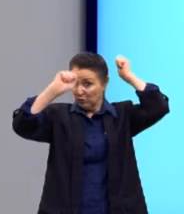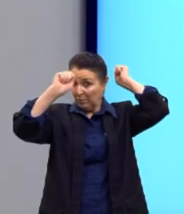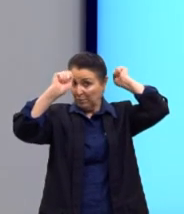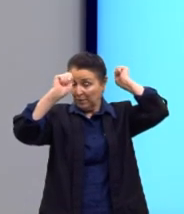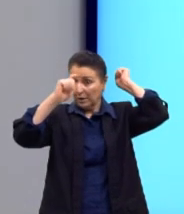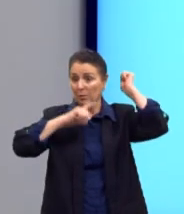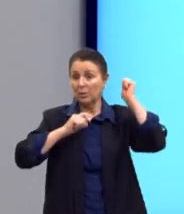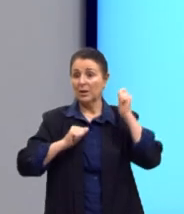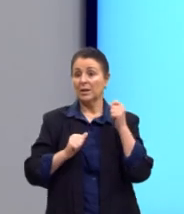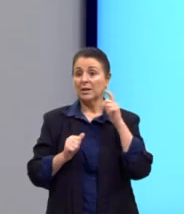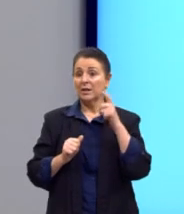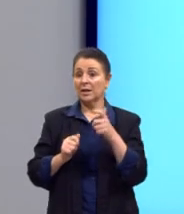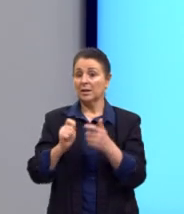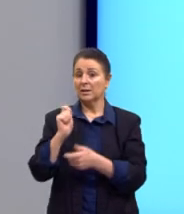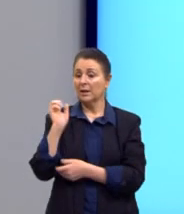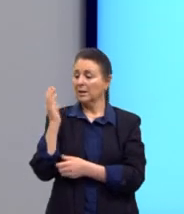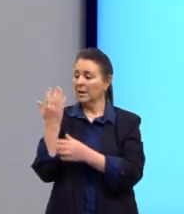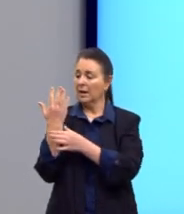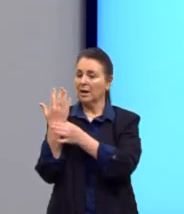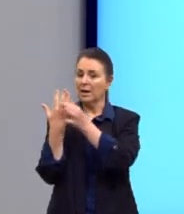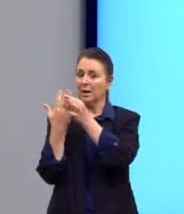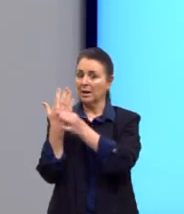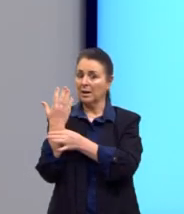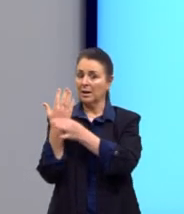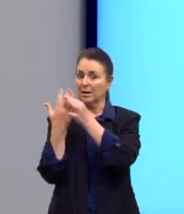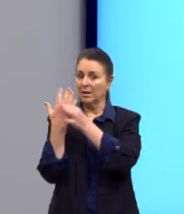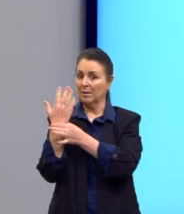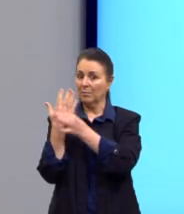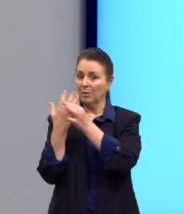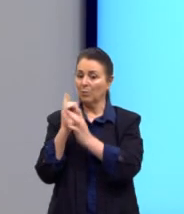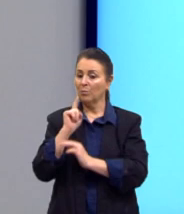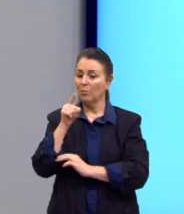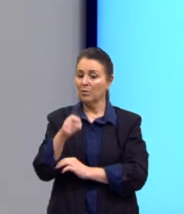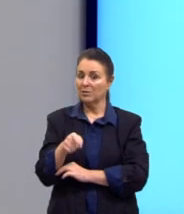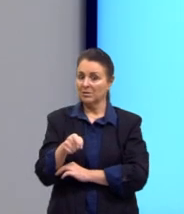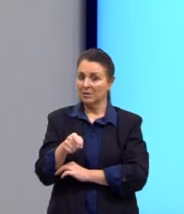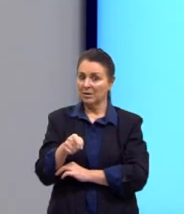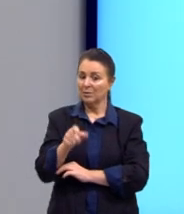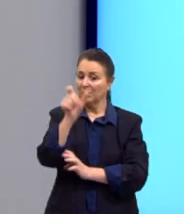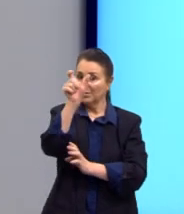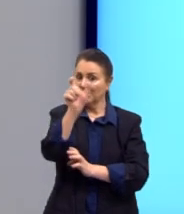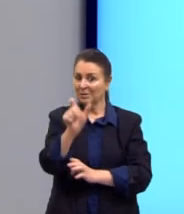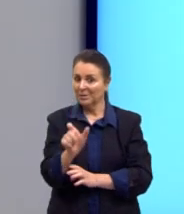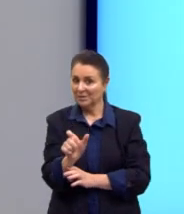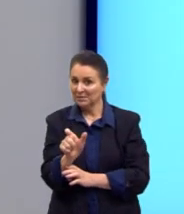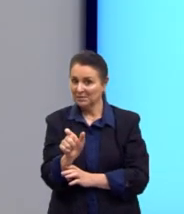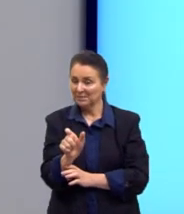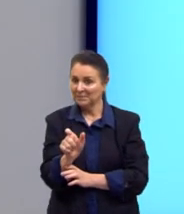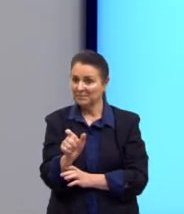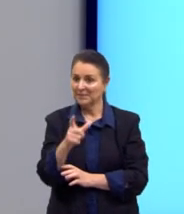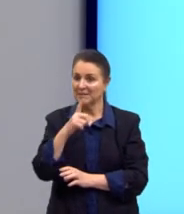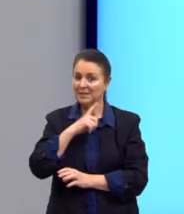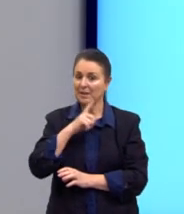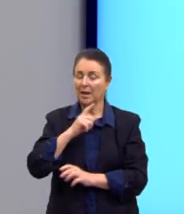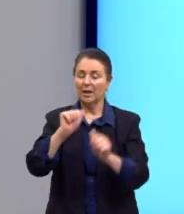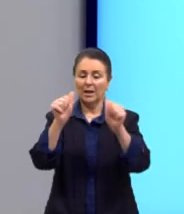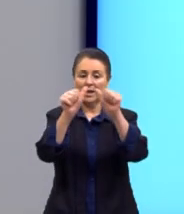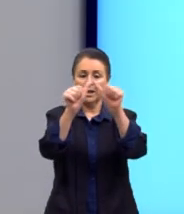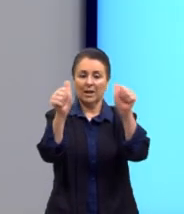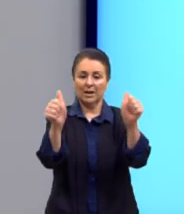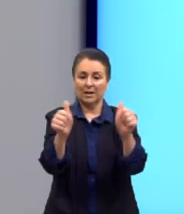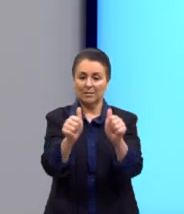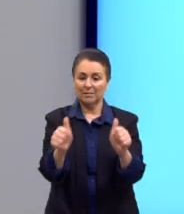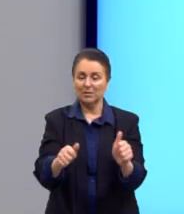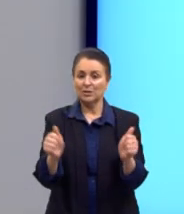tá com aquela mãozinha ali fazendo aquele gesto né indicando a pessoa e ele diz ali a gente tem a imagem e